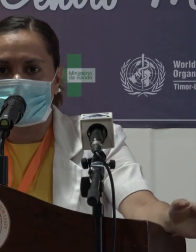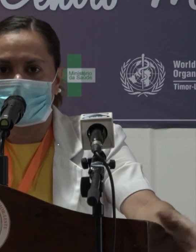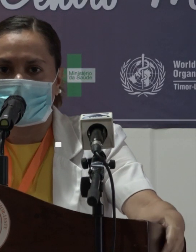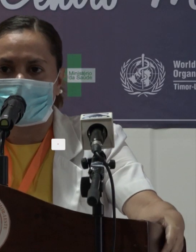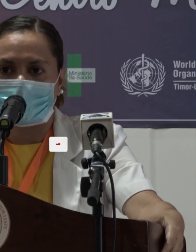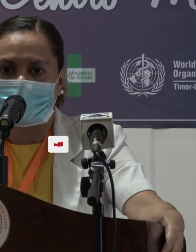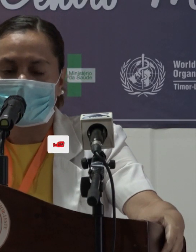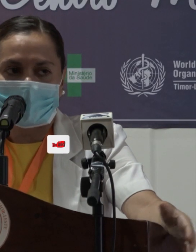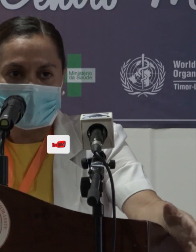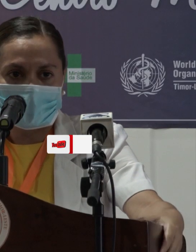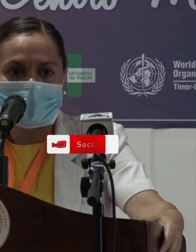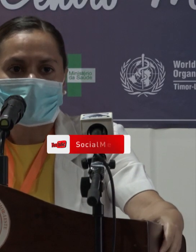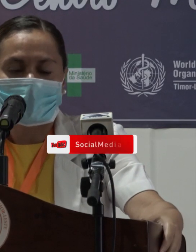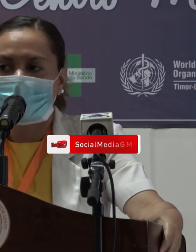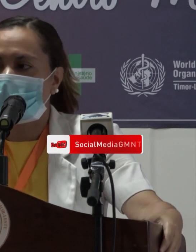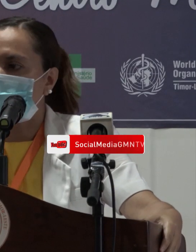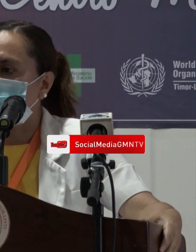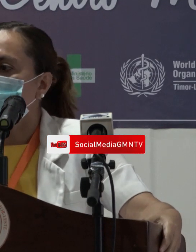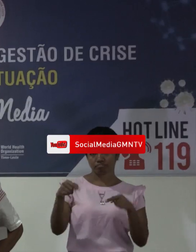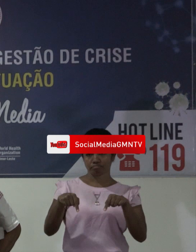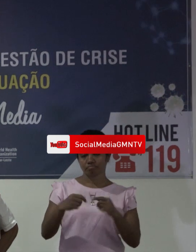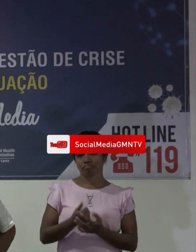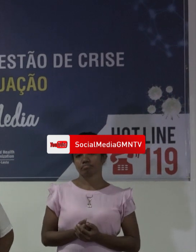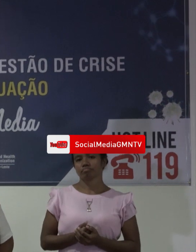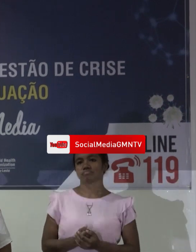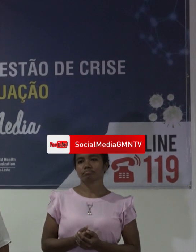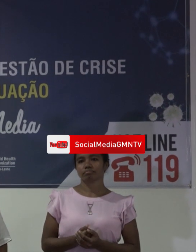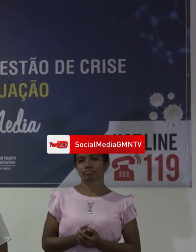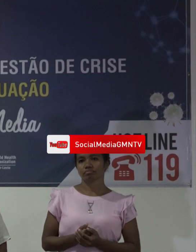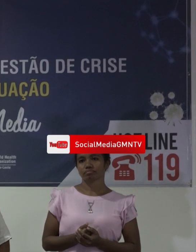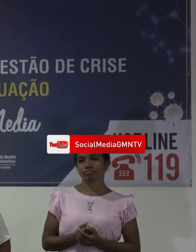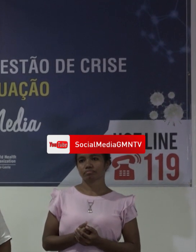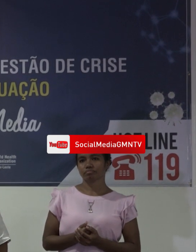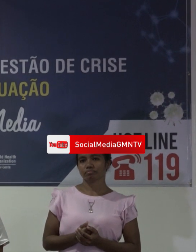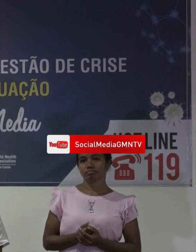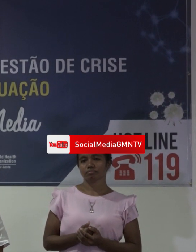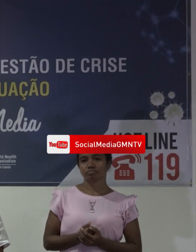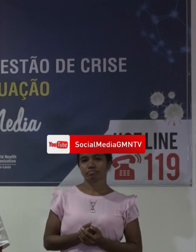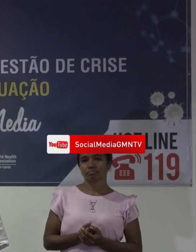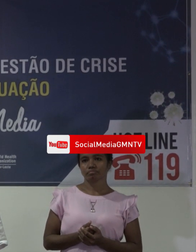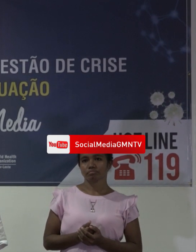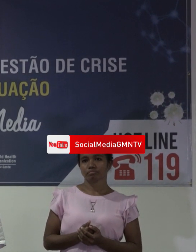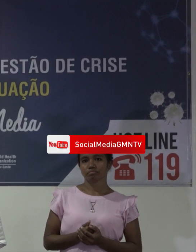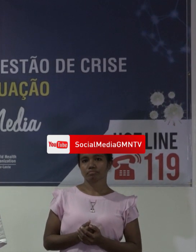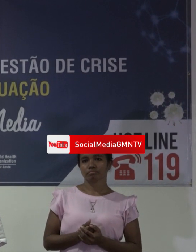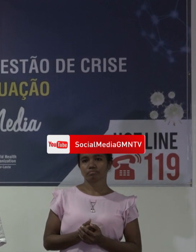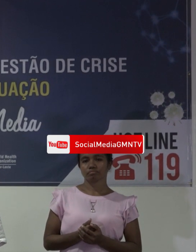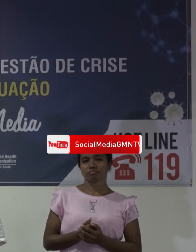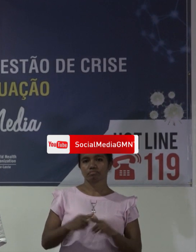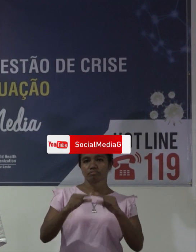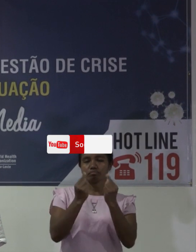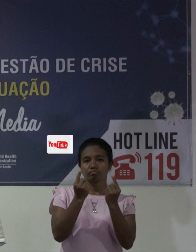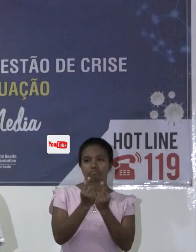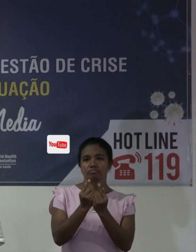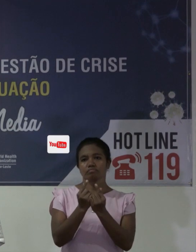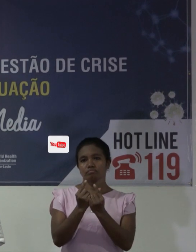desentendimento não acontece entre a equipa centro integrados estão de crise, o Ministério da Saúde relaram a rua Fulano Abril, né? Onde há moço confusão